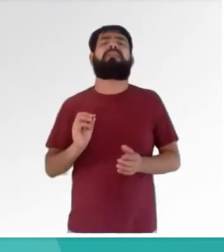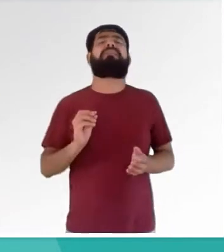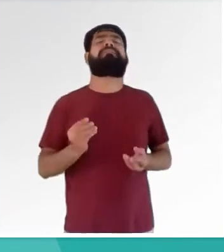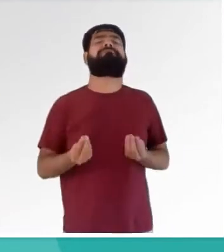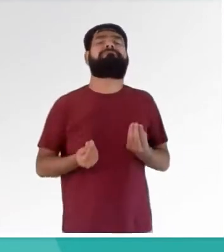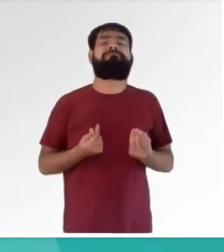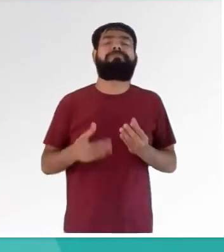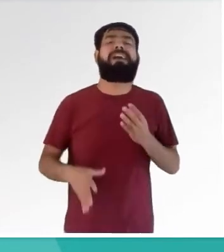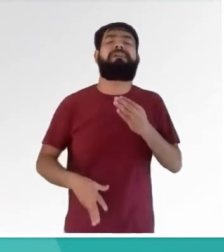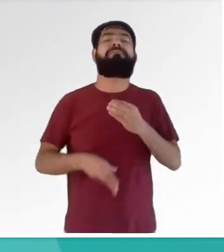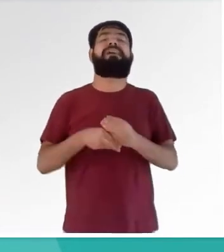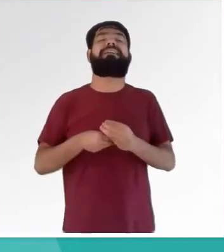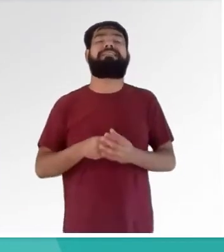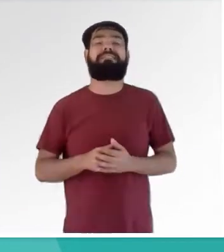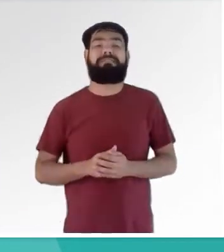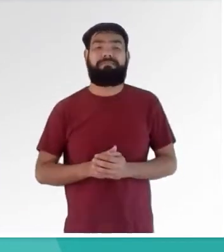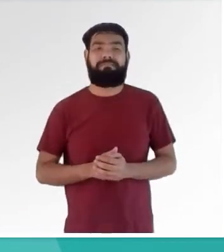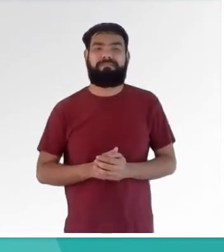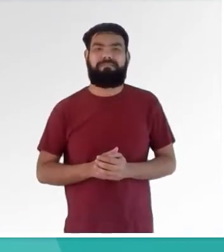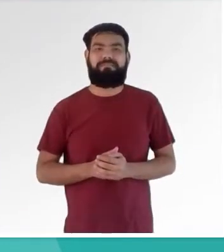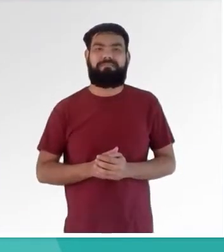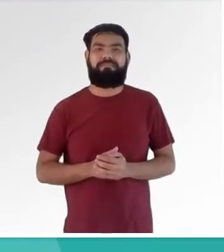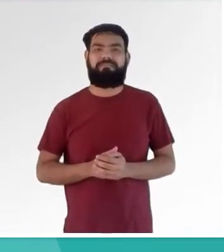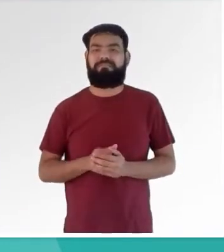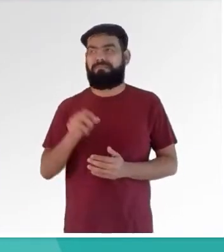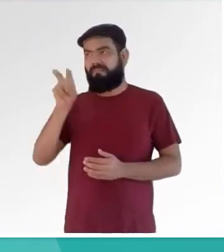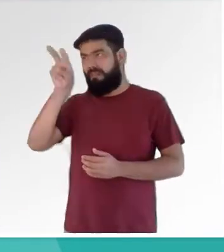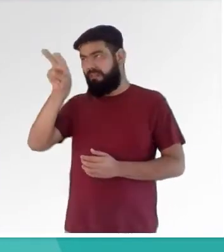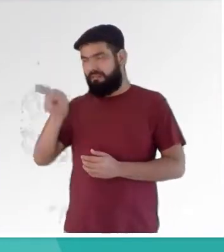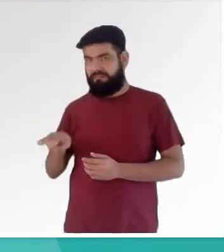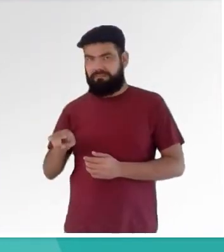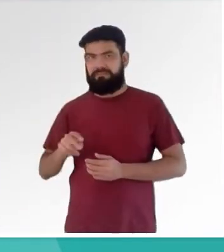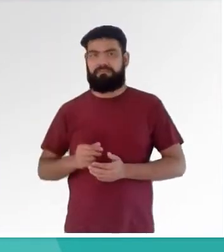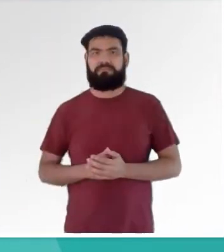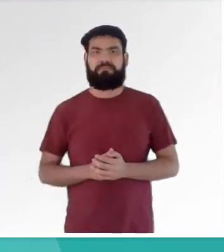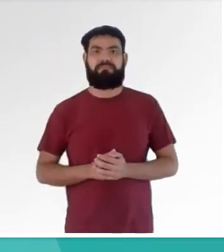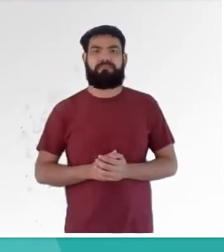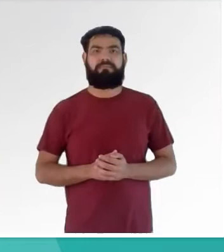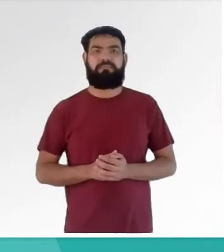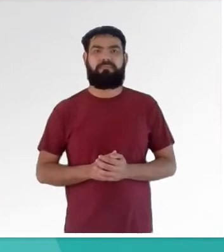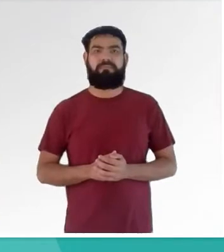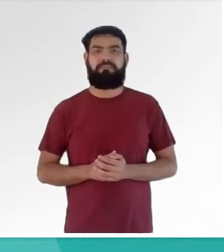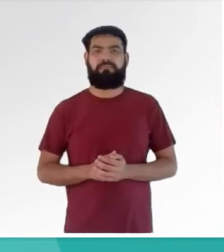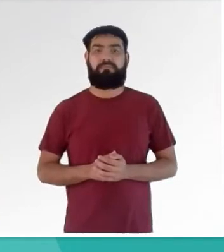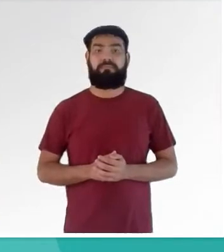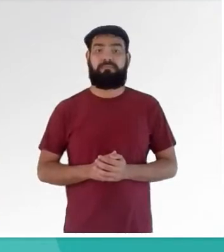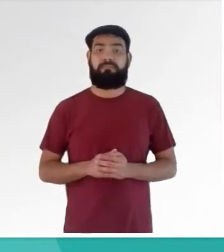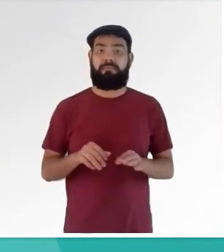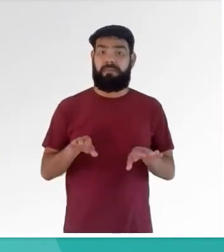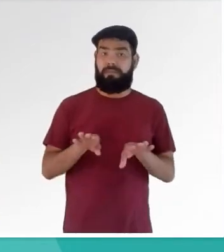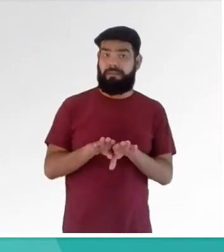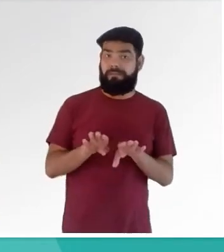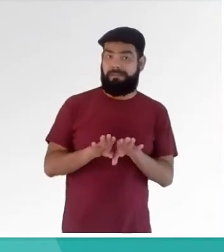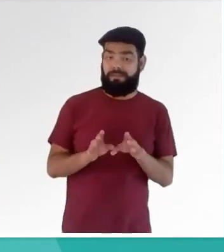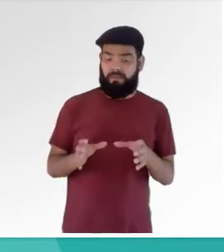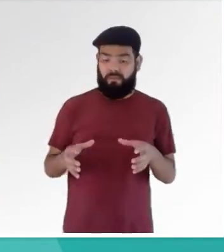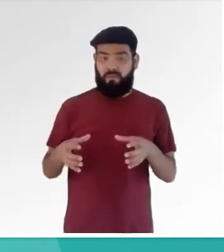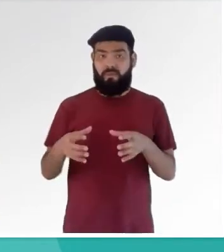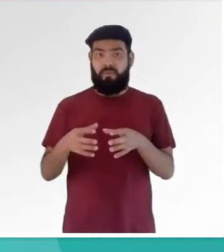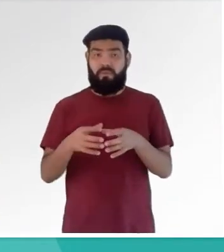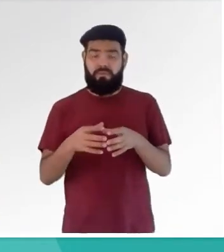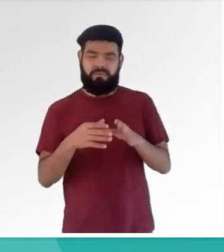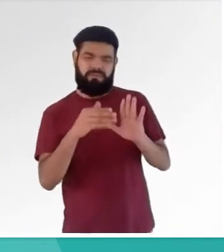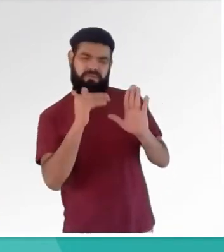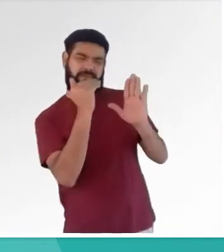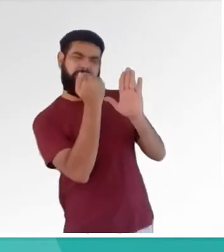outra ideia. A religião é também um conjunto de princípios que nos orientam,